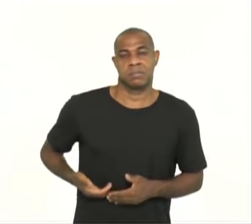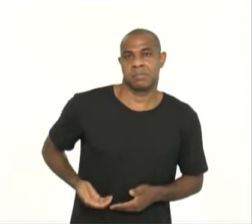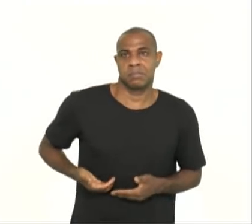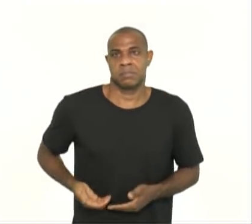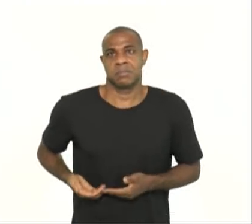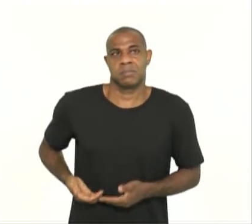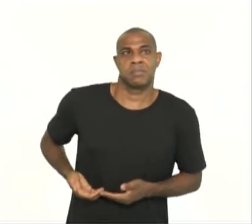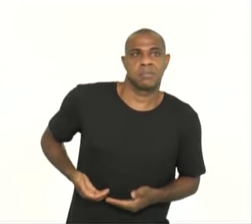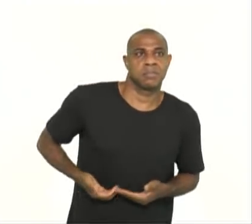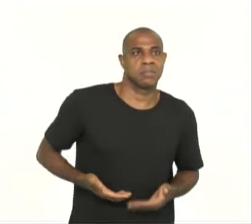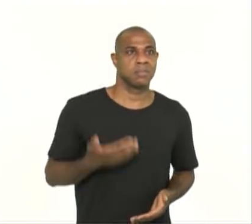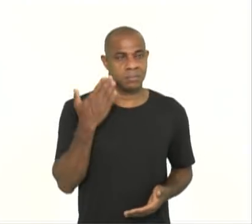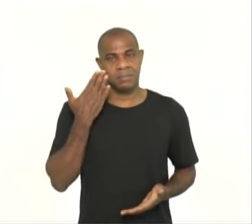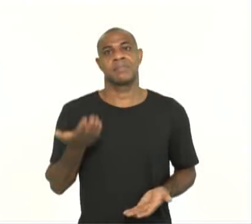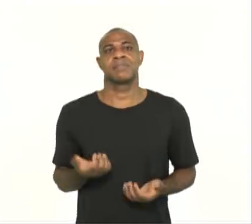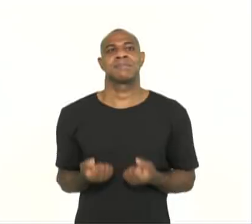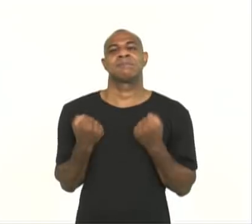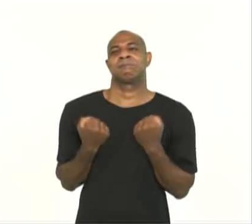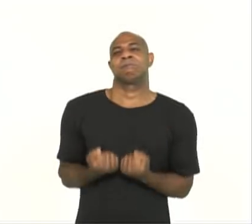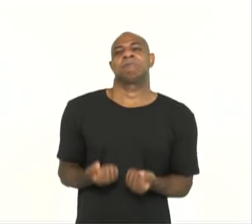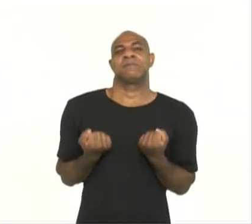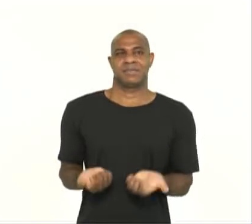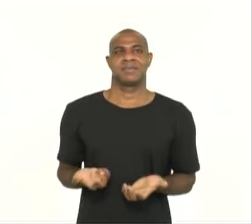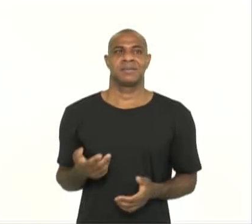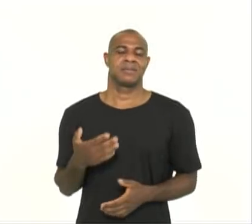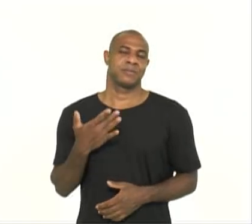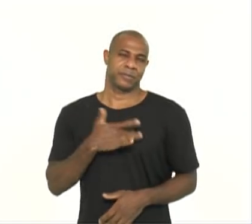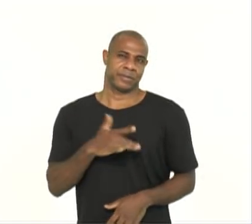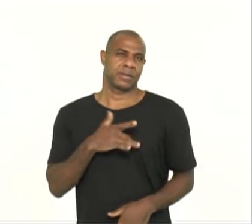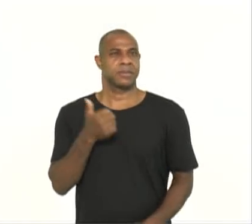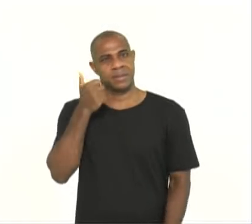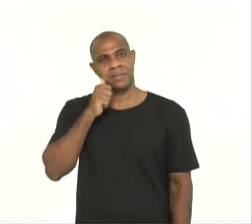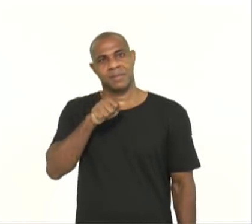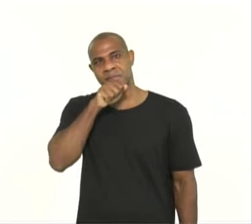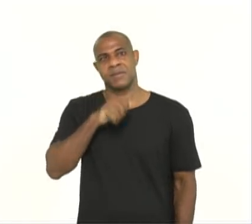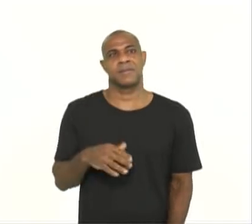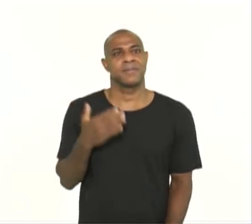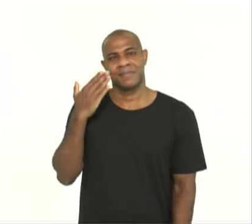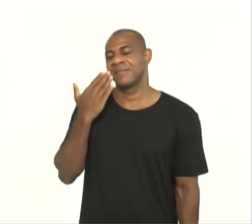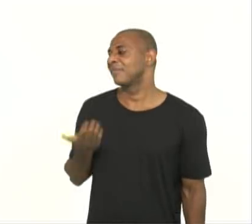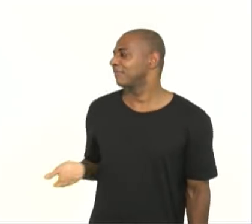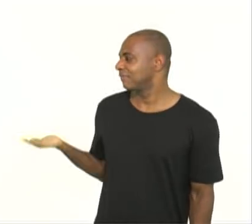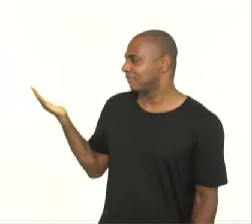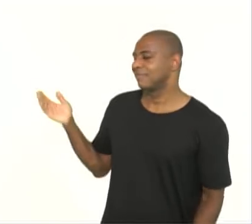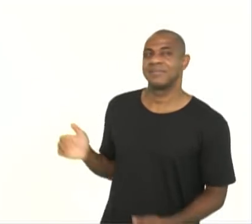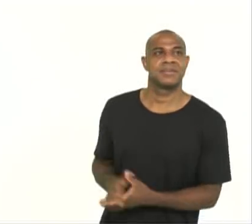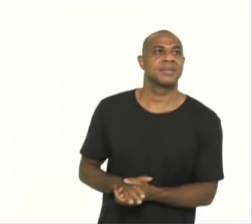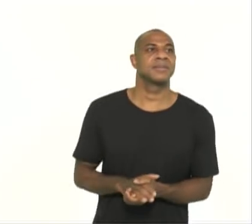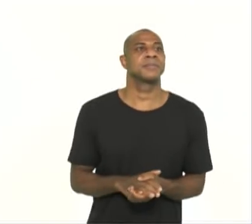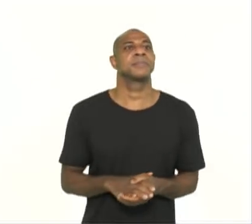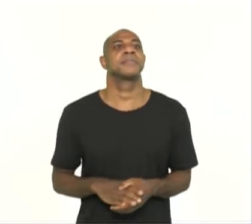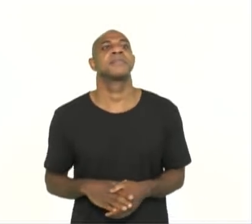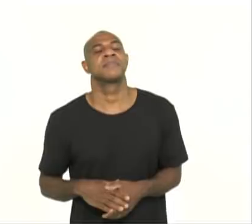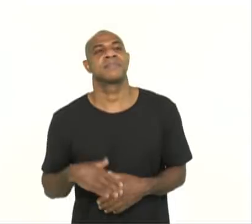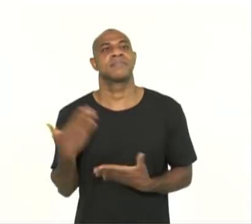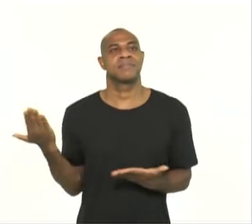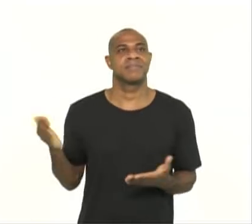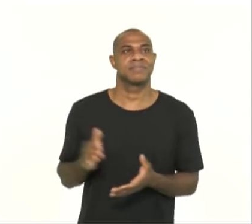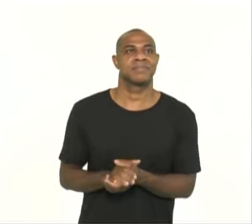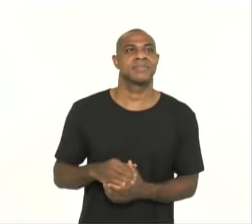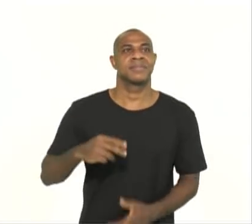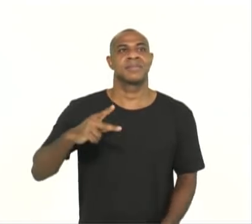mãe. E aí, coitada da mãe para carregar todo mundo, não é mesmo? E aí nós temos também os placentários, que são